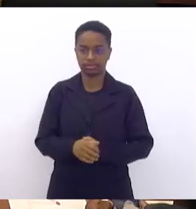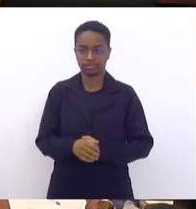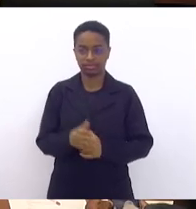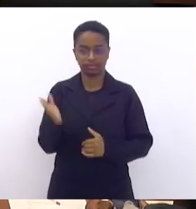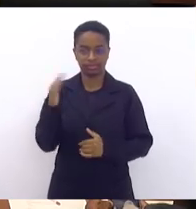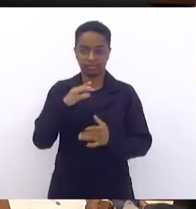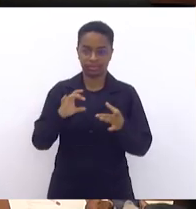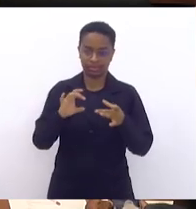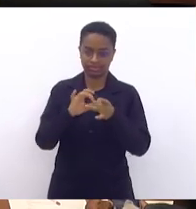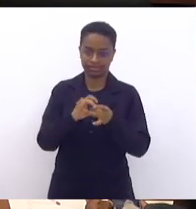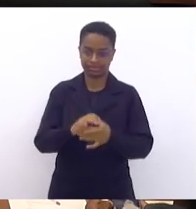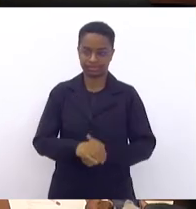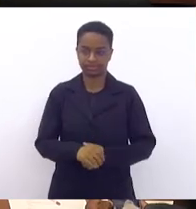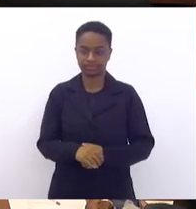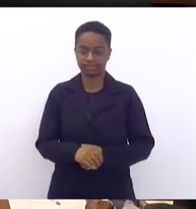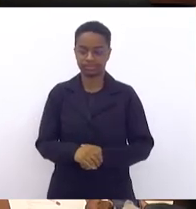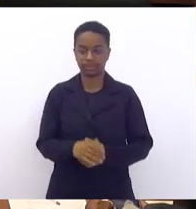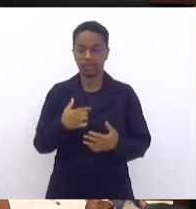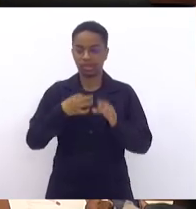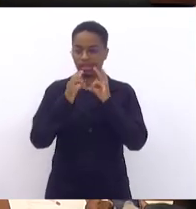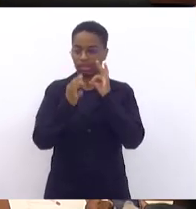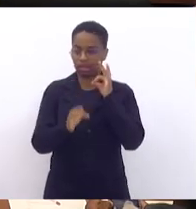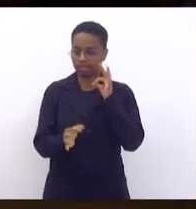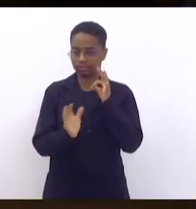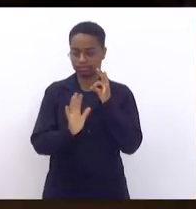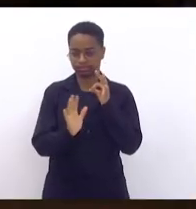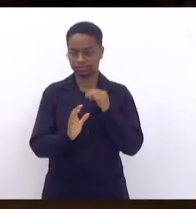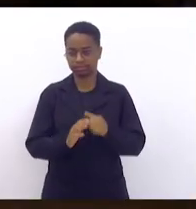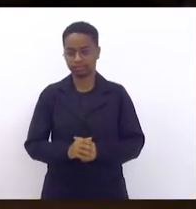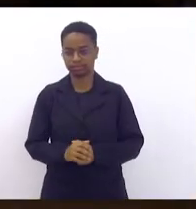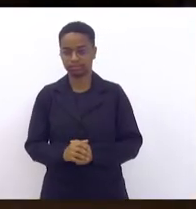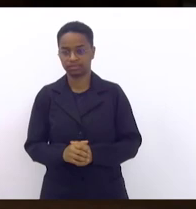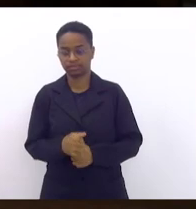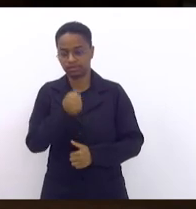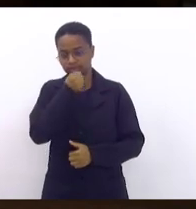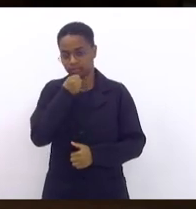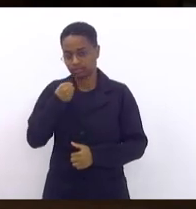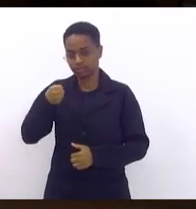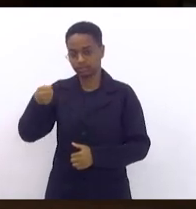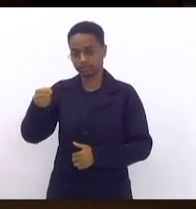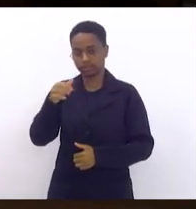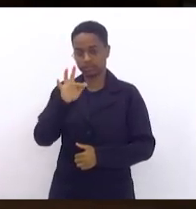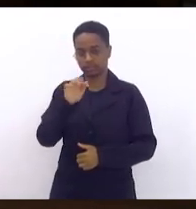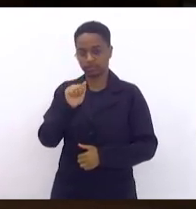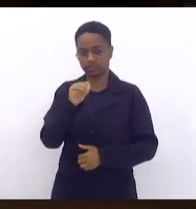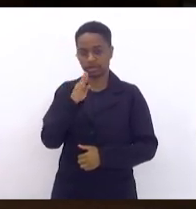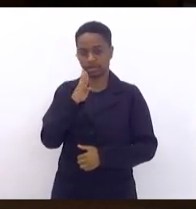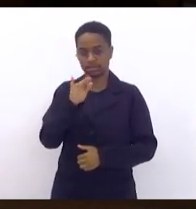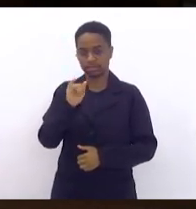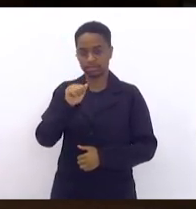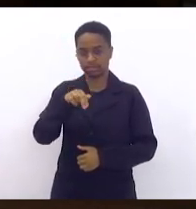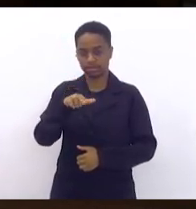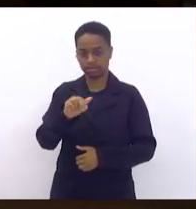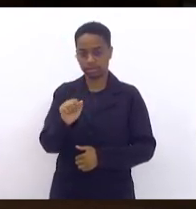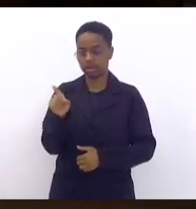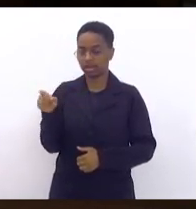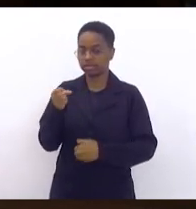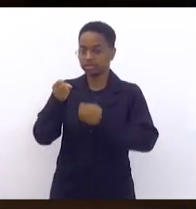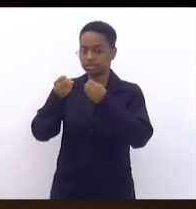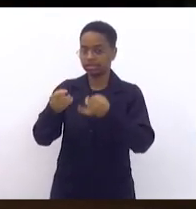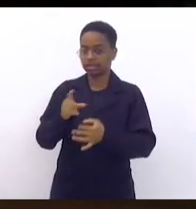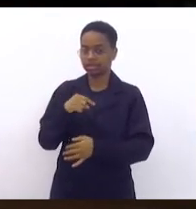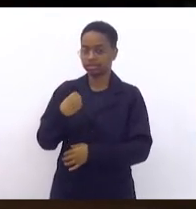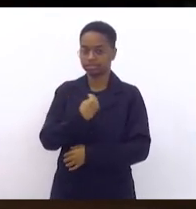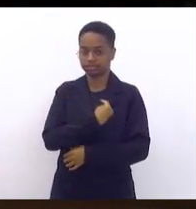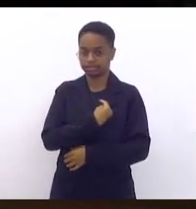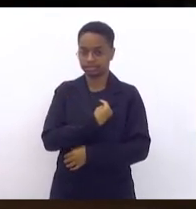aqui por favor E aí sem mais delongas né passar a palavra para Fabiana Queiroga para ela contar um pouquinho para